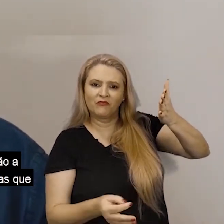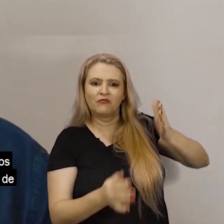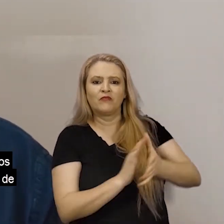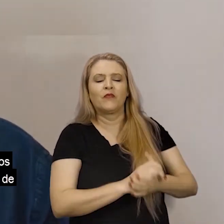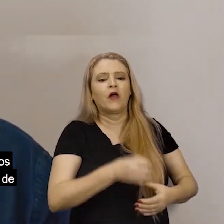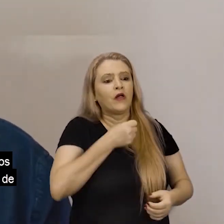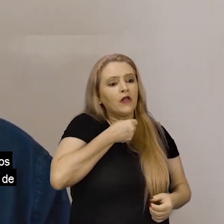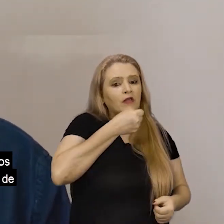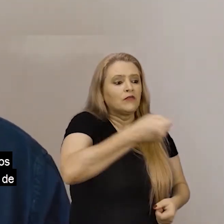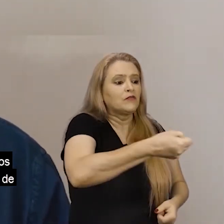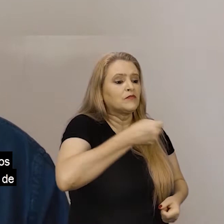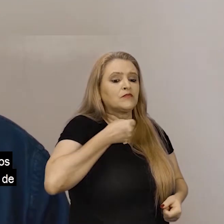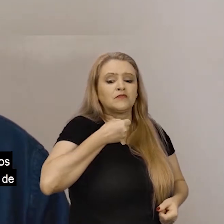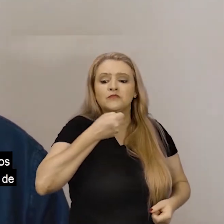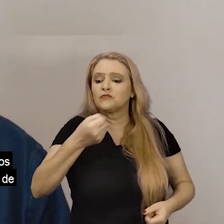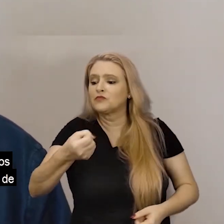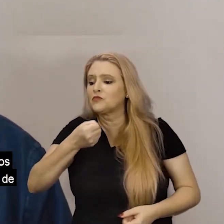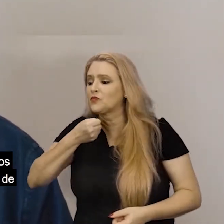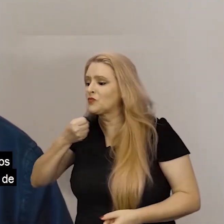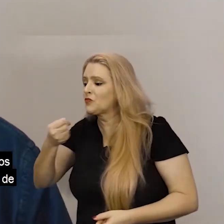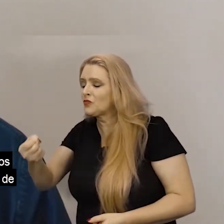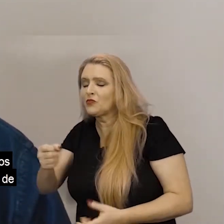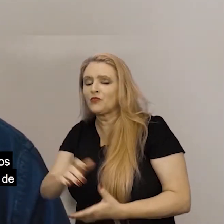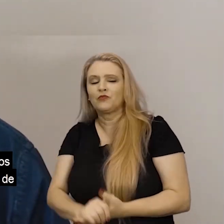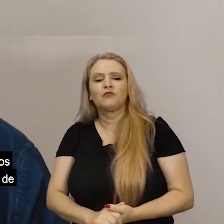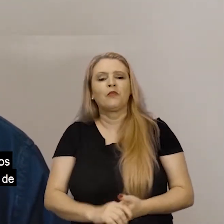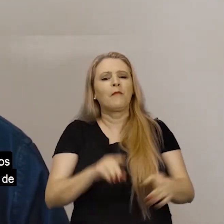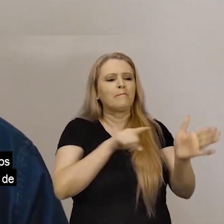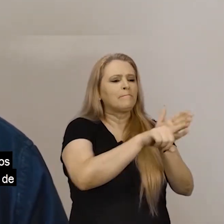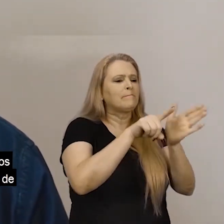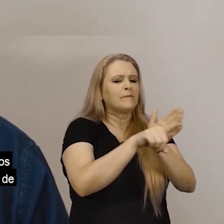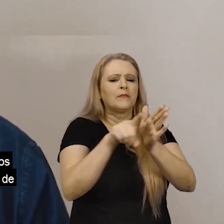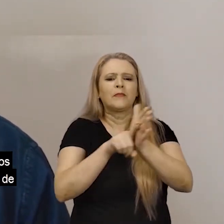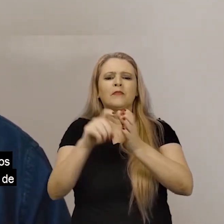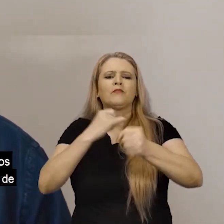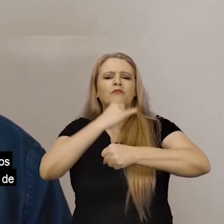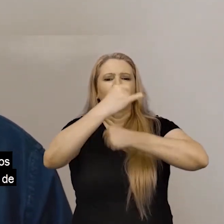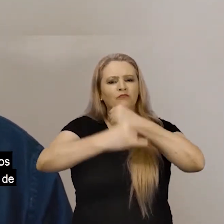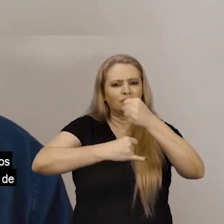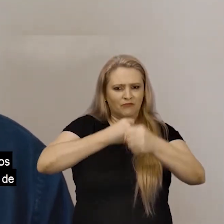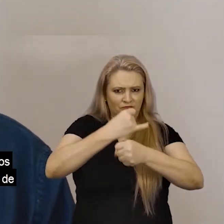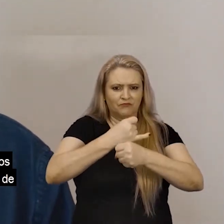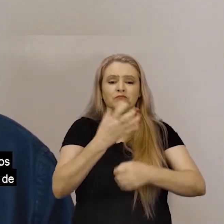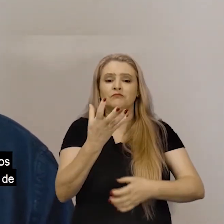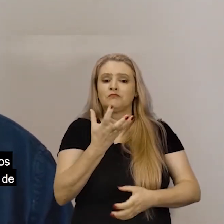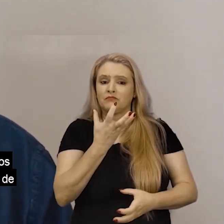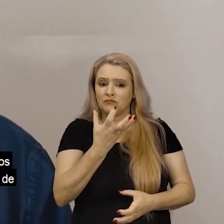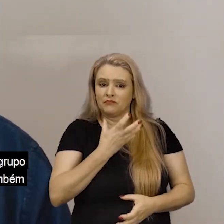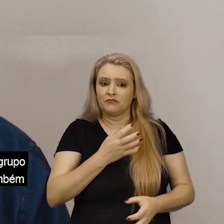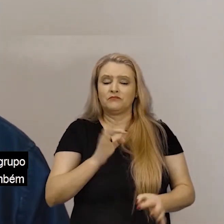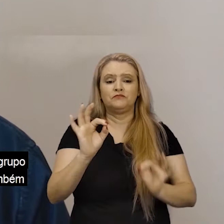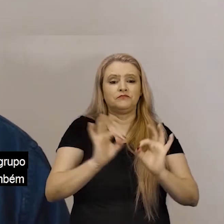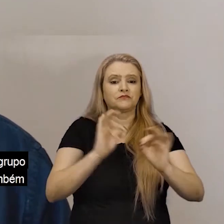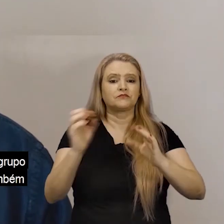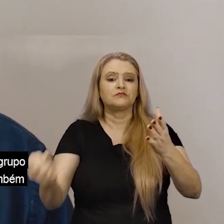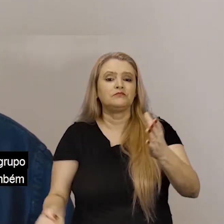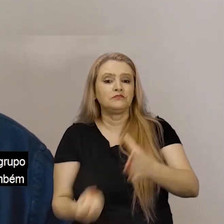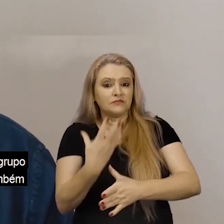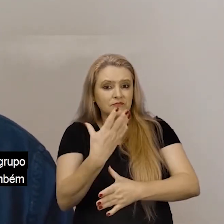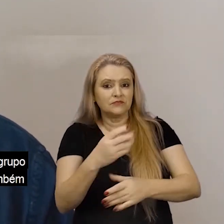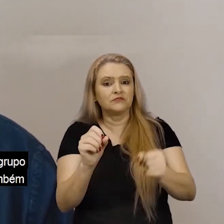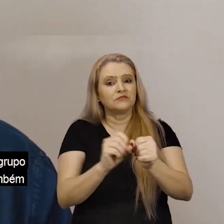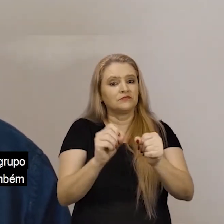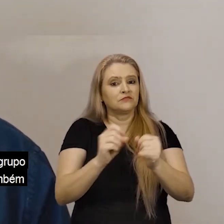já frequentavam o nosso bloco, questionários na internet, e resolvemos formar um grupo de acessibilidade da